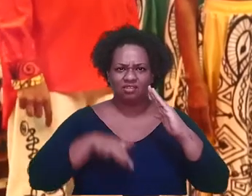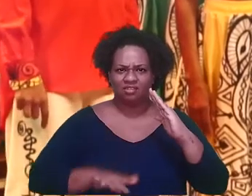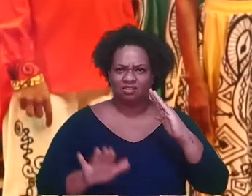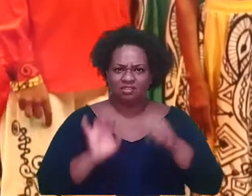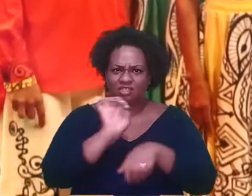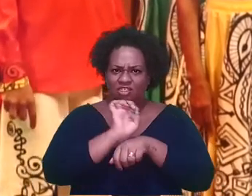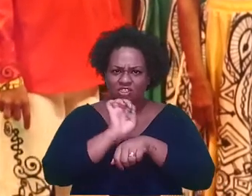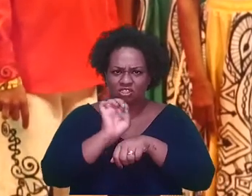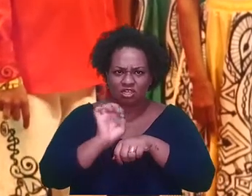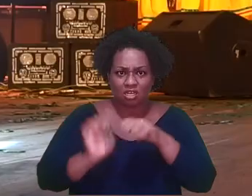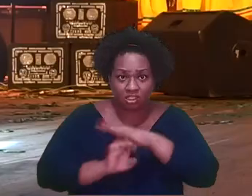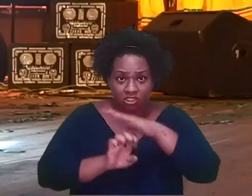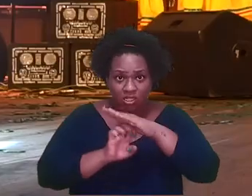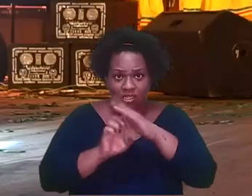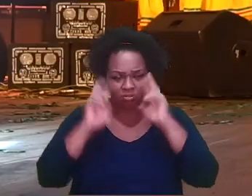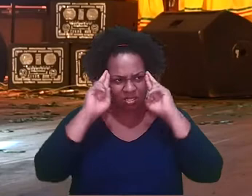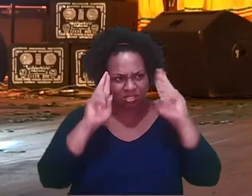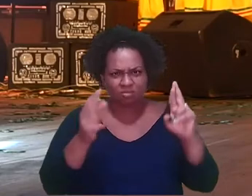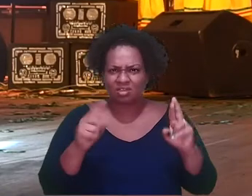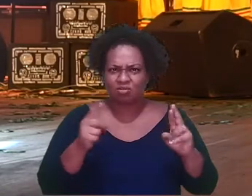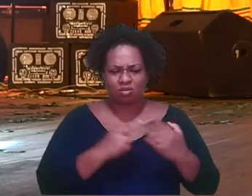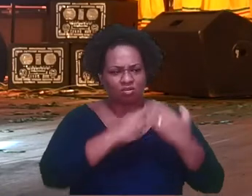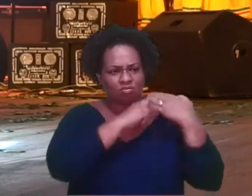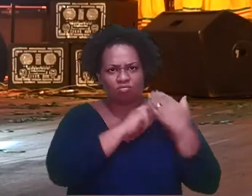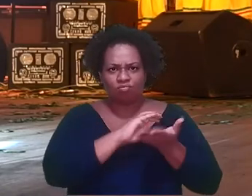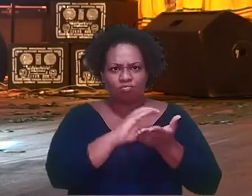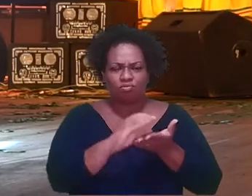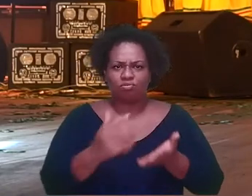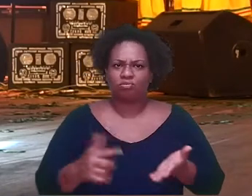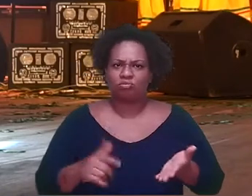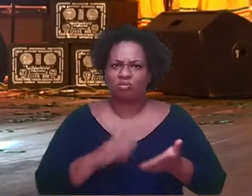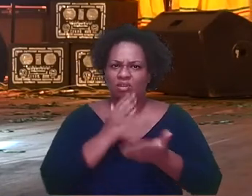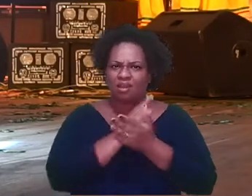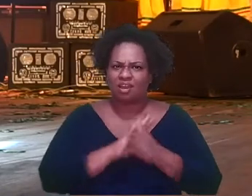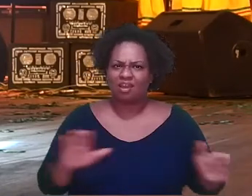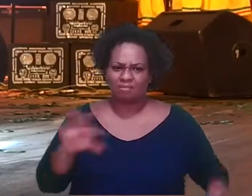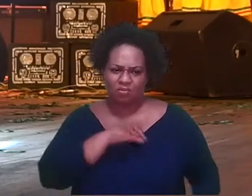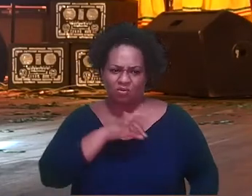abaixo a intolerância religiosa. Vida longa à nossa cultura popular. Axé, muito obrigado.